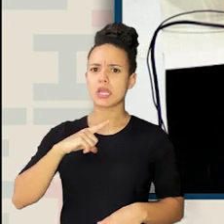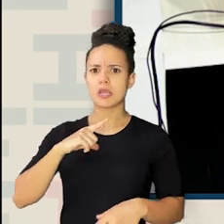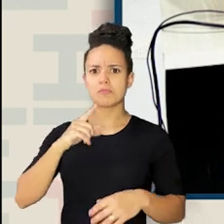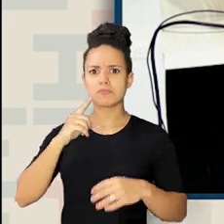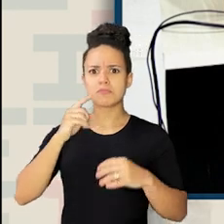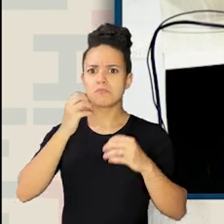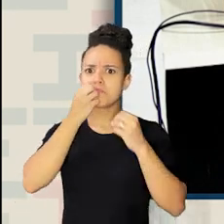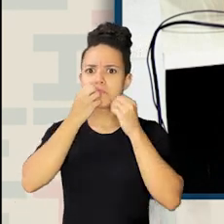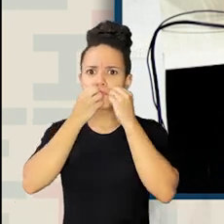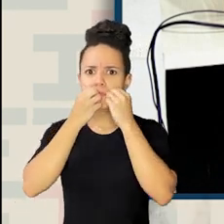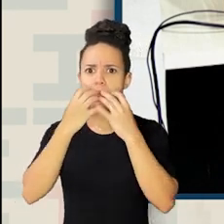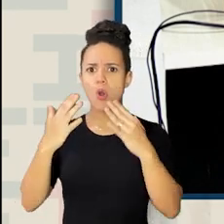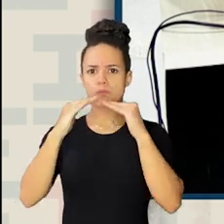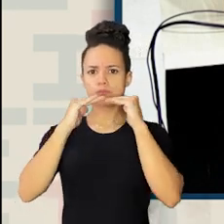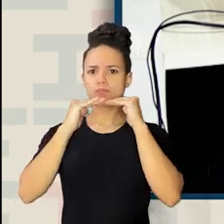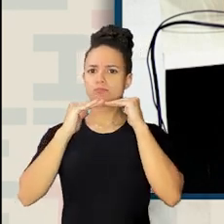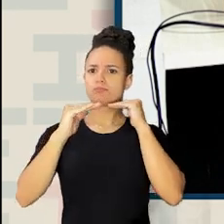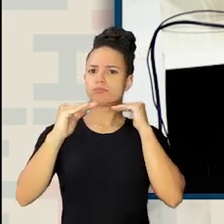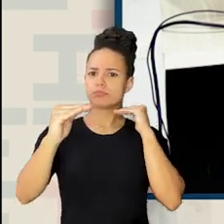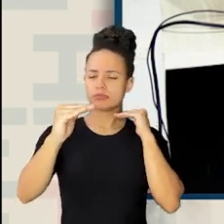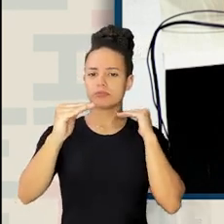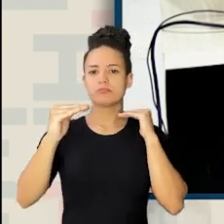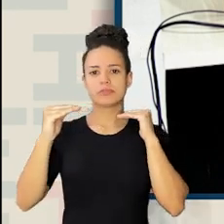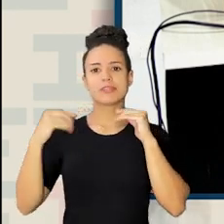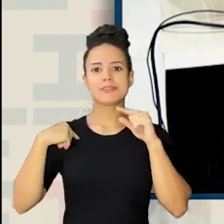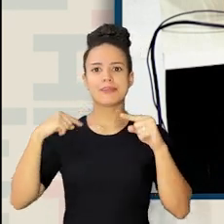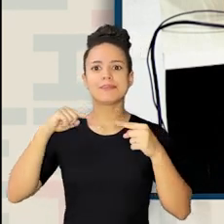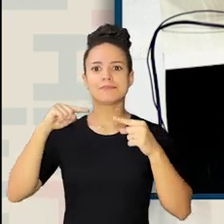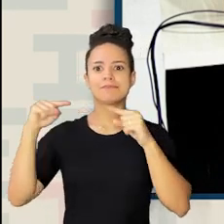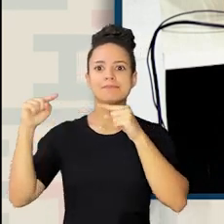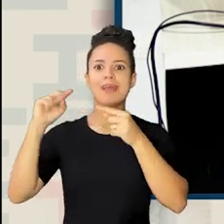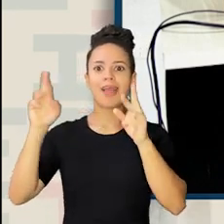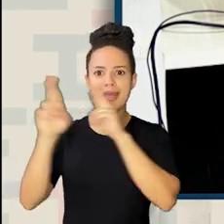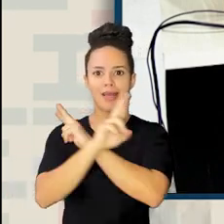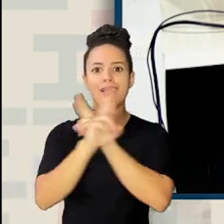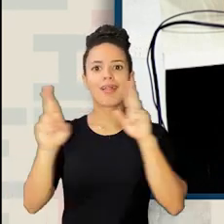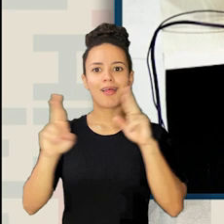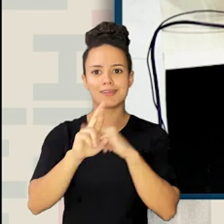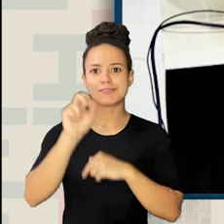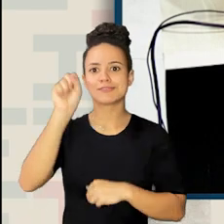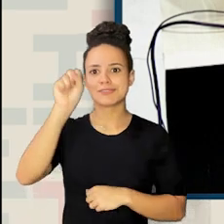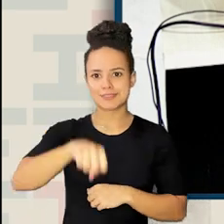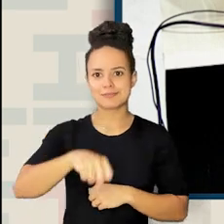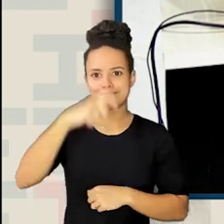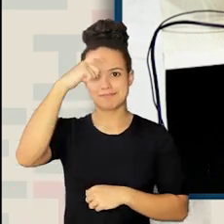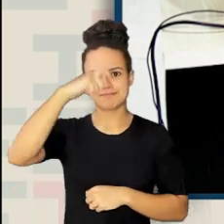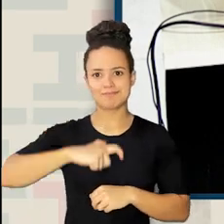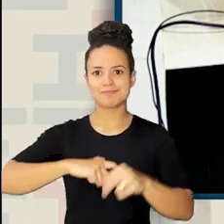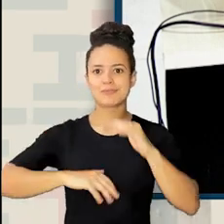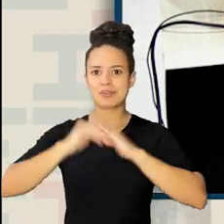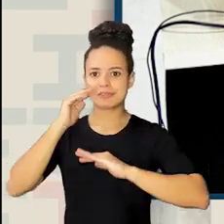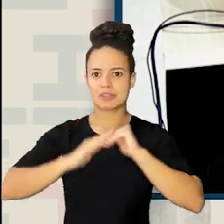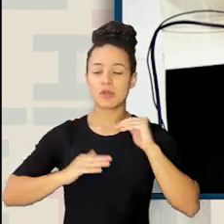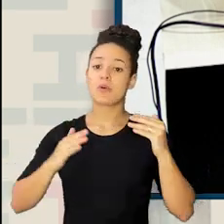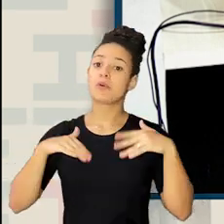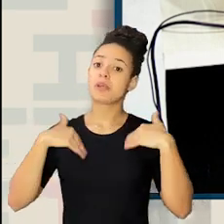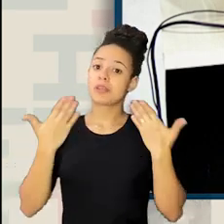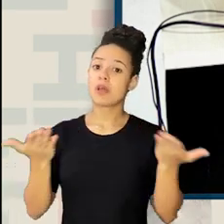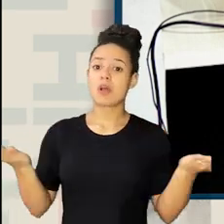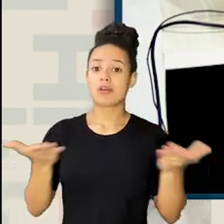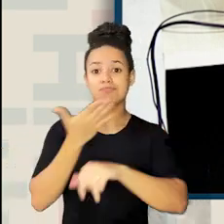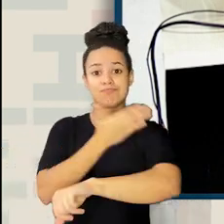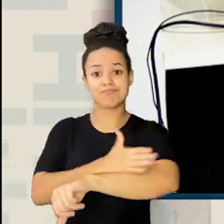boa sonoridade. Tudo isso está muito interligado para o instrumentista. Então, a gente vai fazer alguns